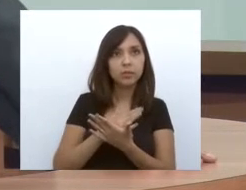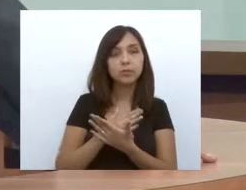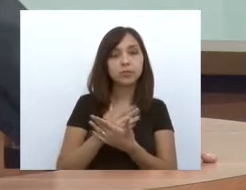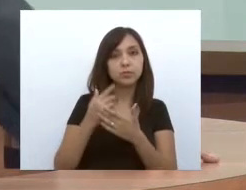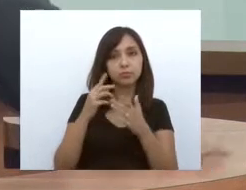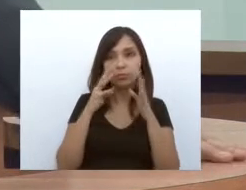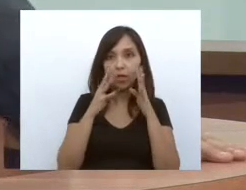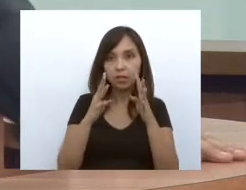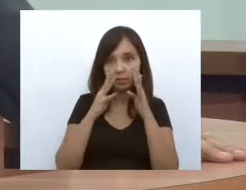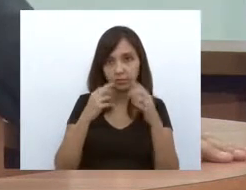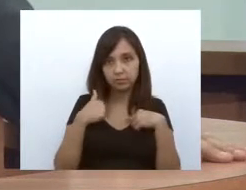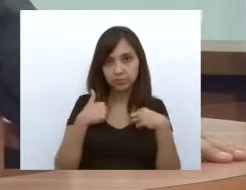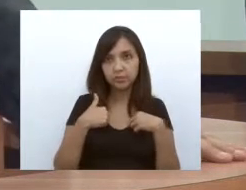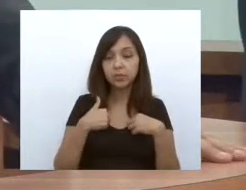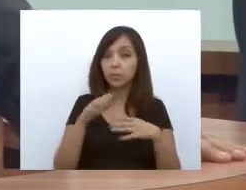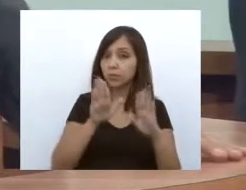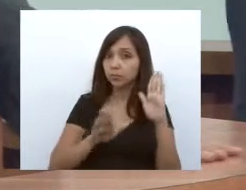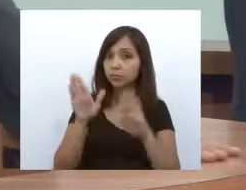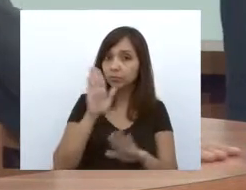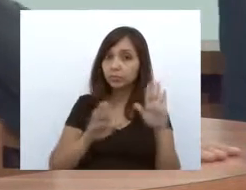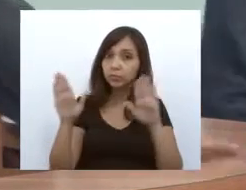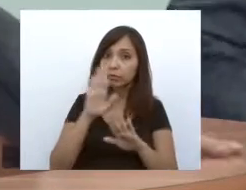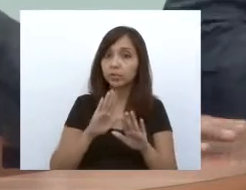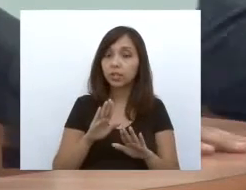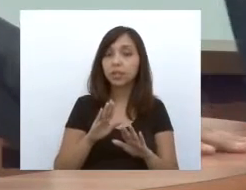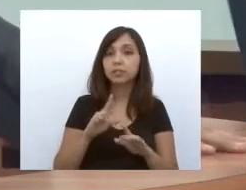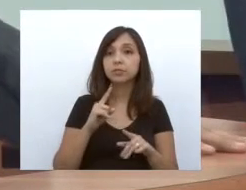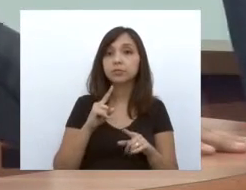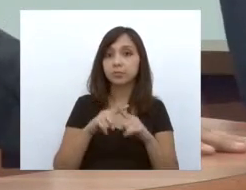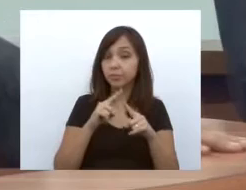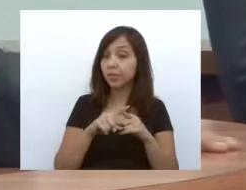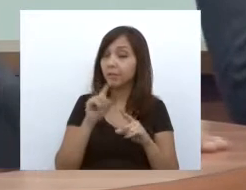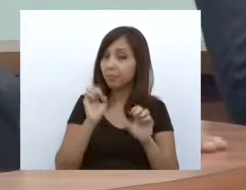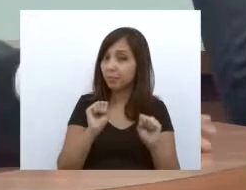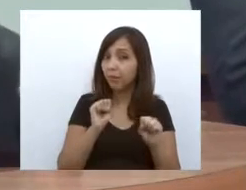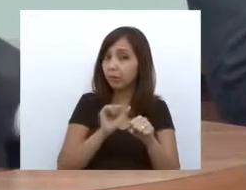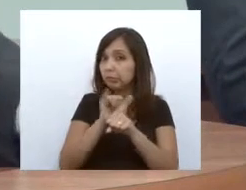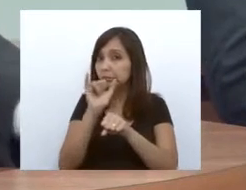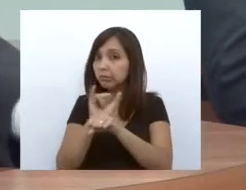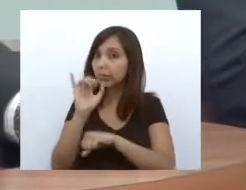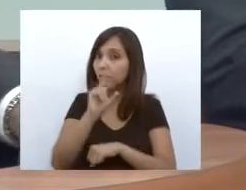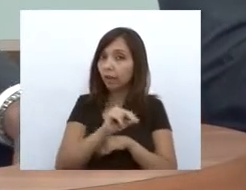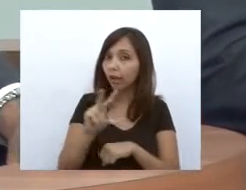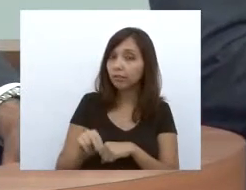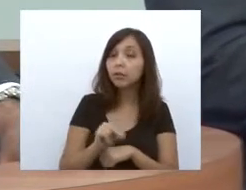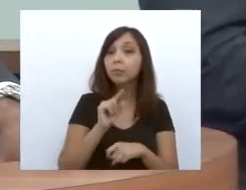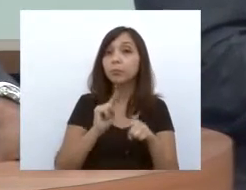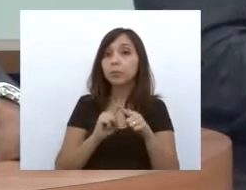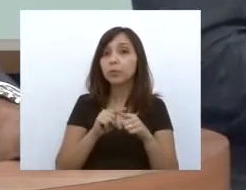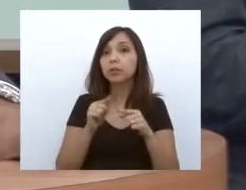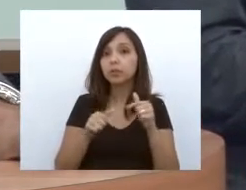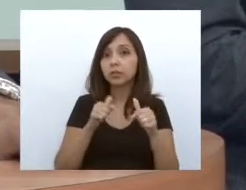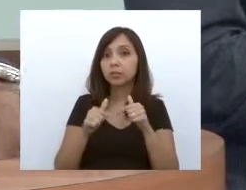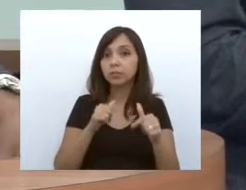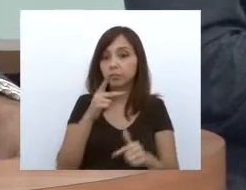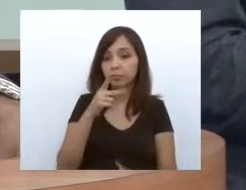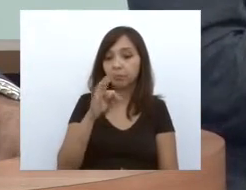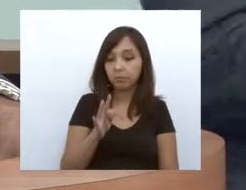estejam assistindo, cuidado com isso. Isso é mais uma pegadinha do Partido dos Trabalhadores